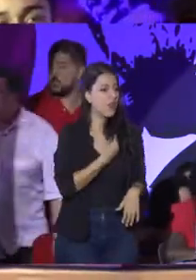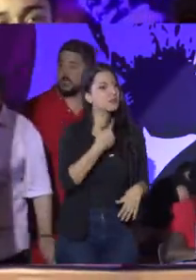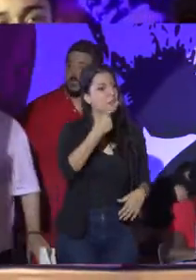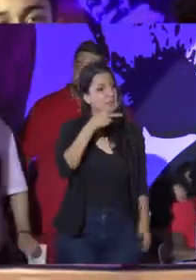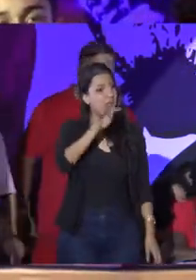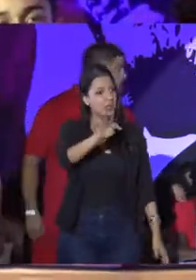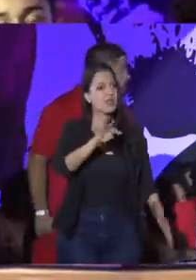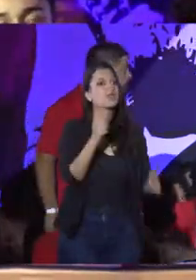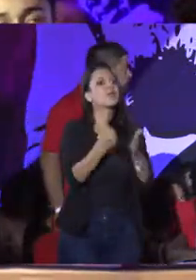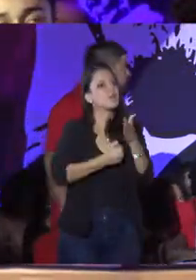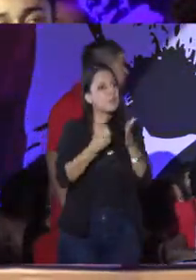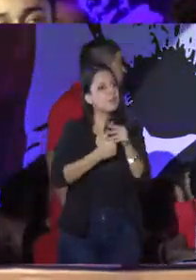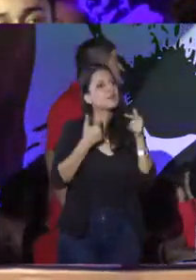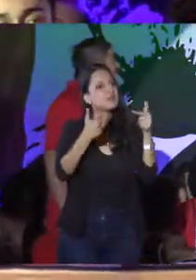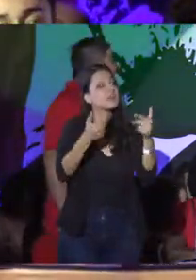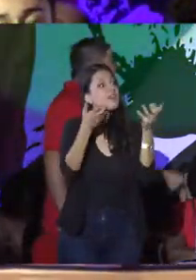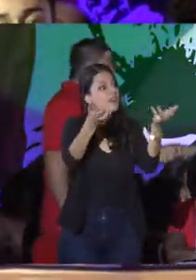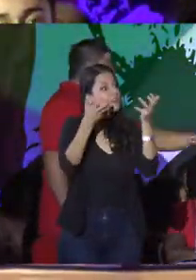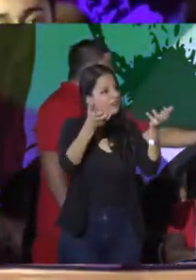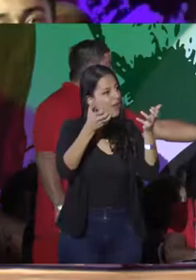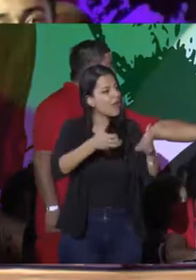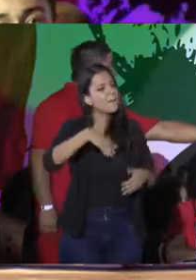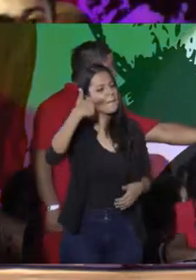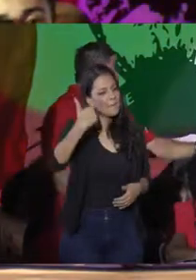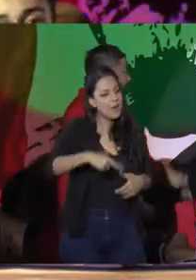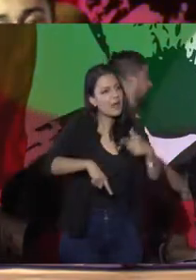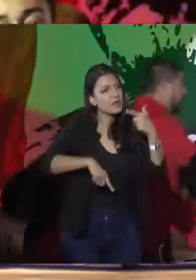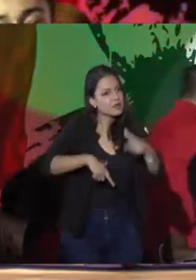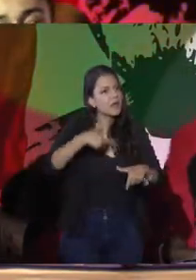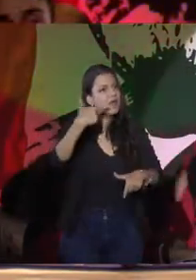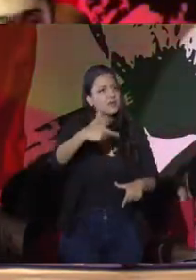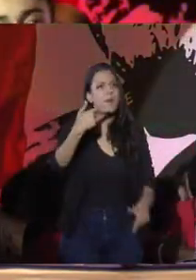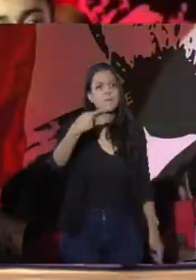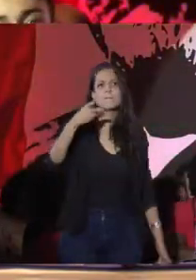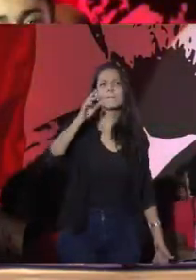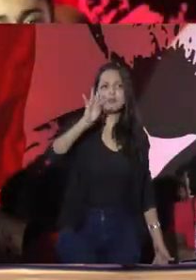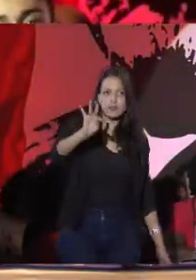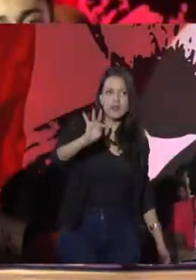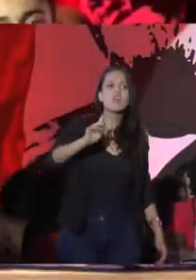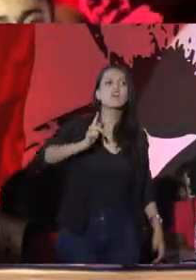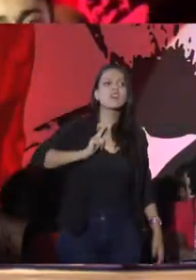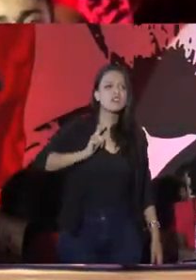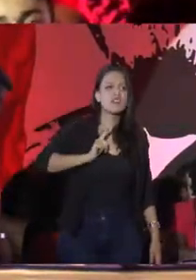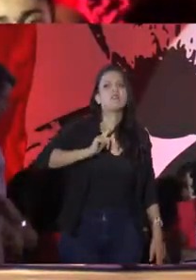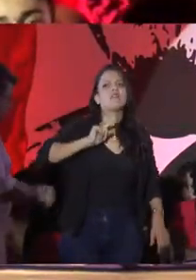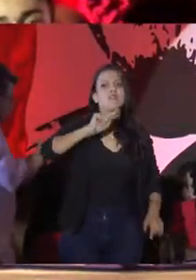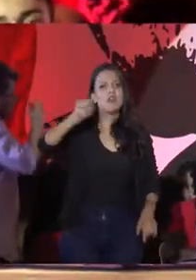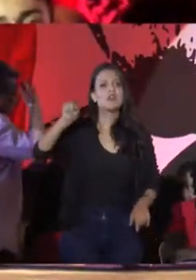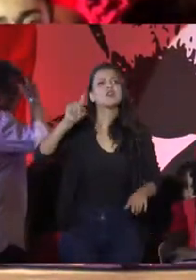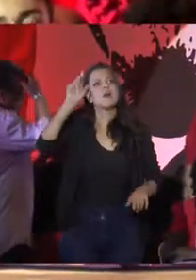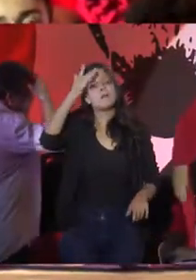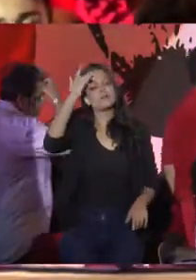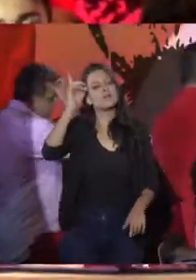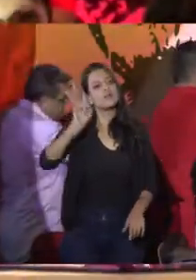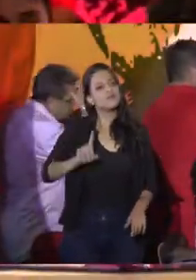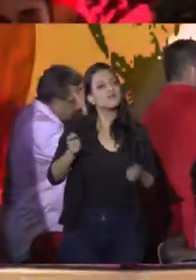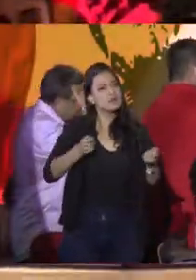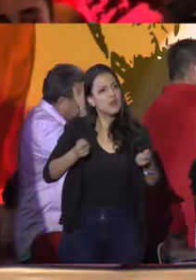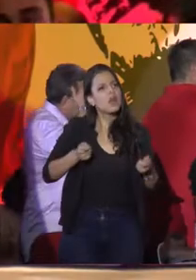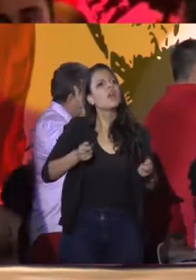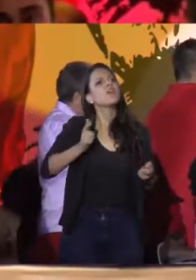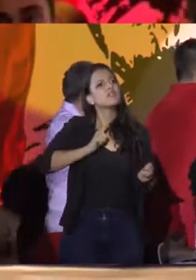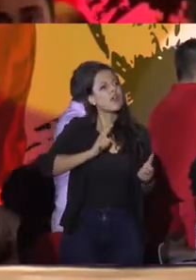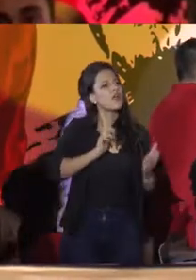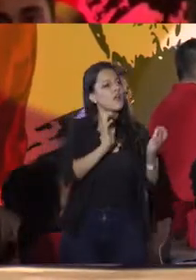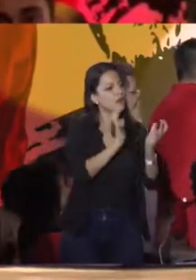militância do PT tem clamado, para que cada vez mais o Partido dos Trabalhadores e seus dirigentes tenha mais a relação